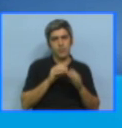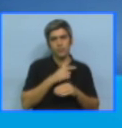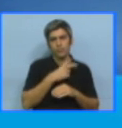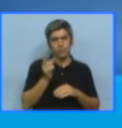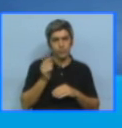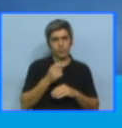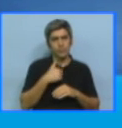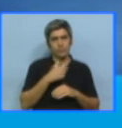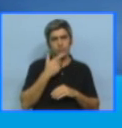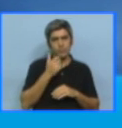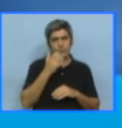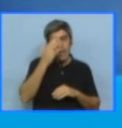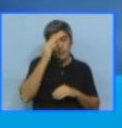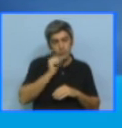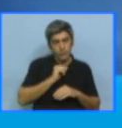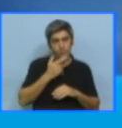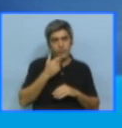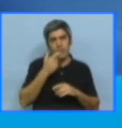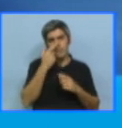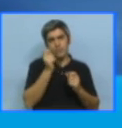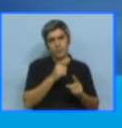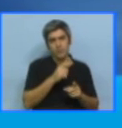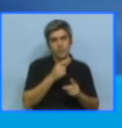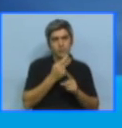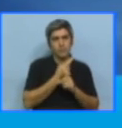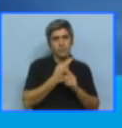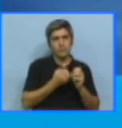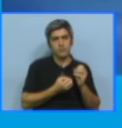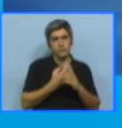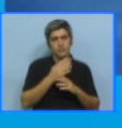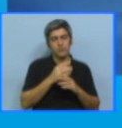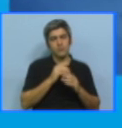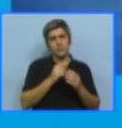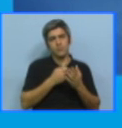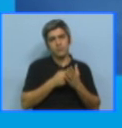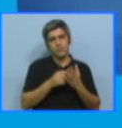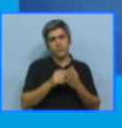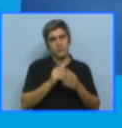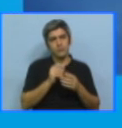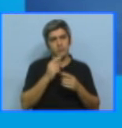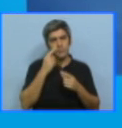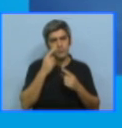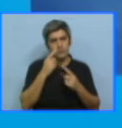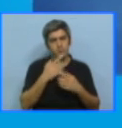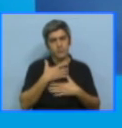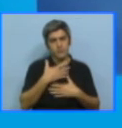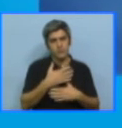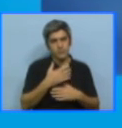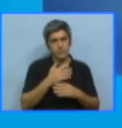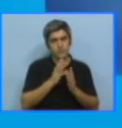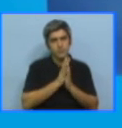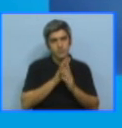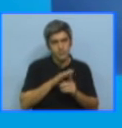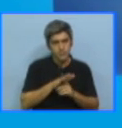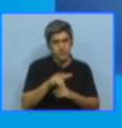acho que nós não devemos abandonar aquilo que foi a nota particular, que foi o empenho na